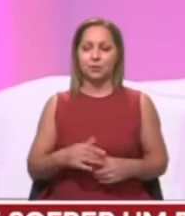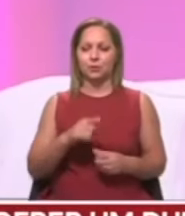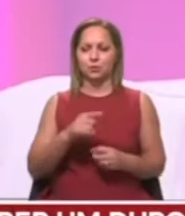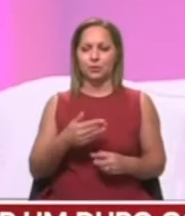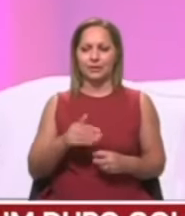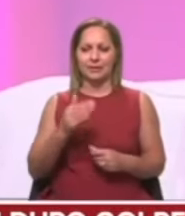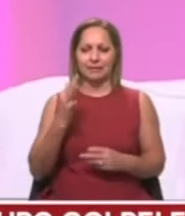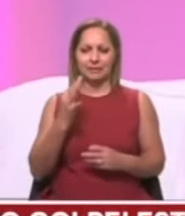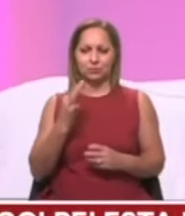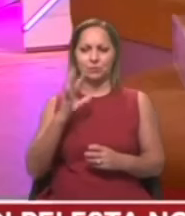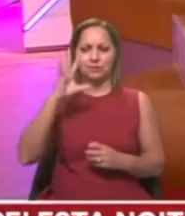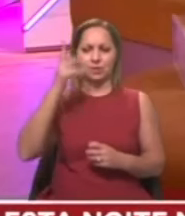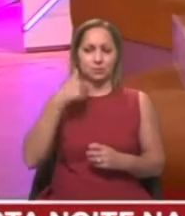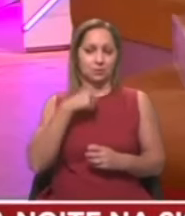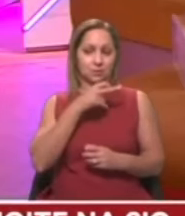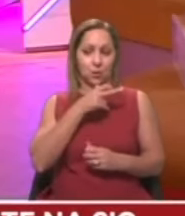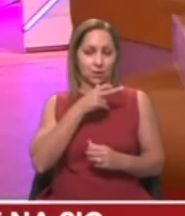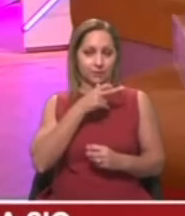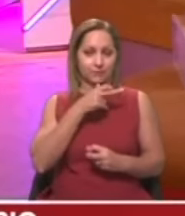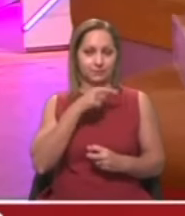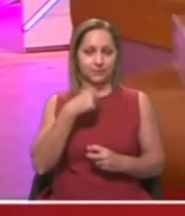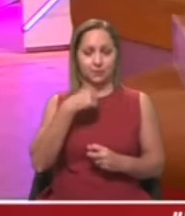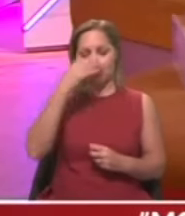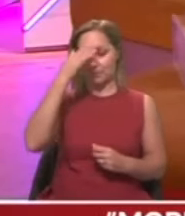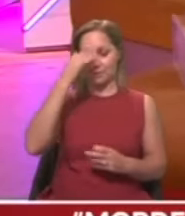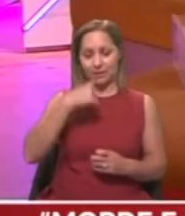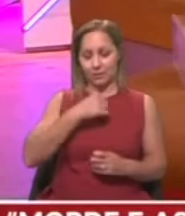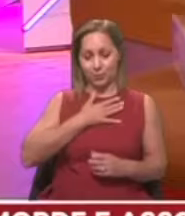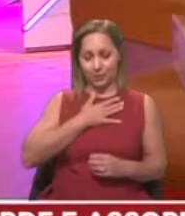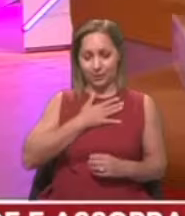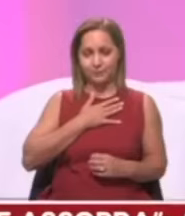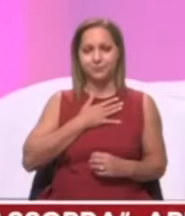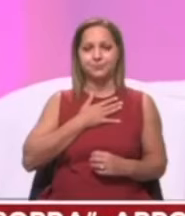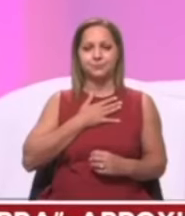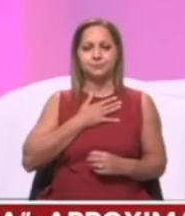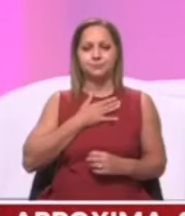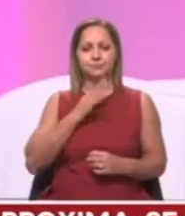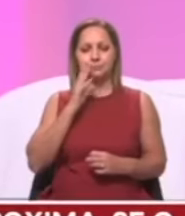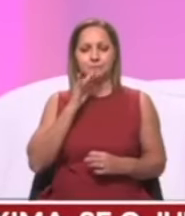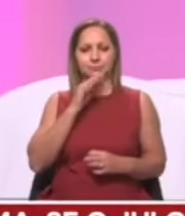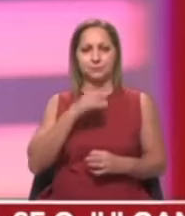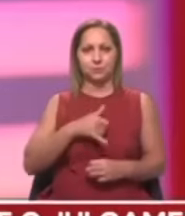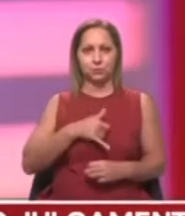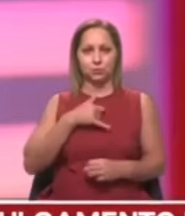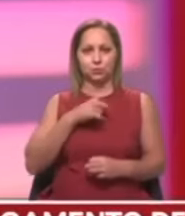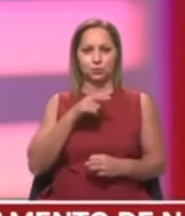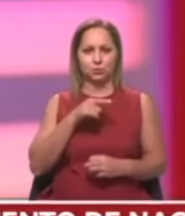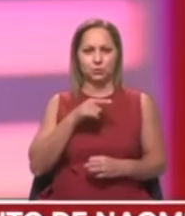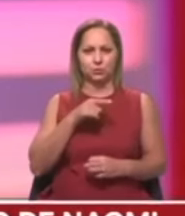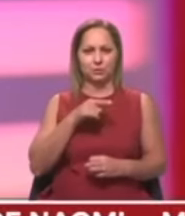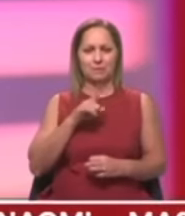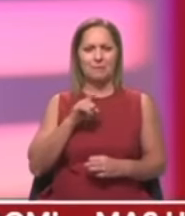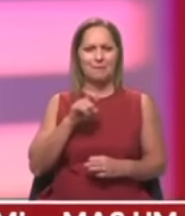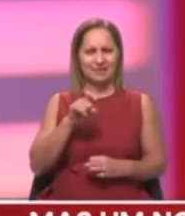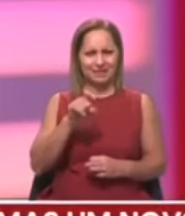aos 14 anos acontece uma coisa horrível, que eu não quero imaginar como... com os pais, com o susto que apanham, tu apanhas uma